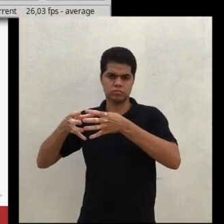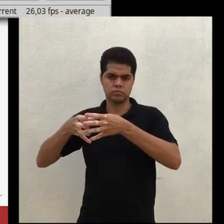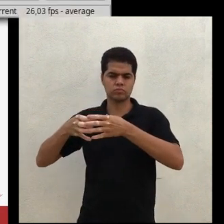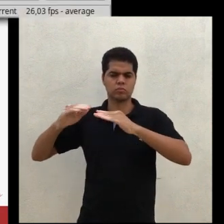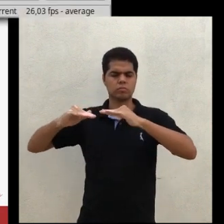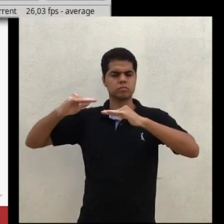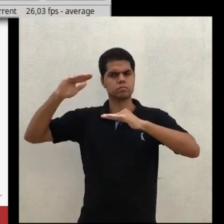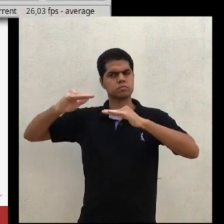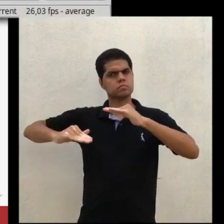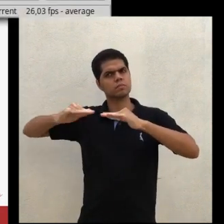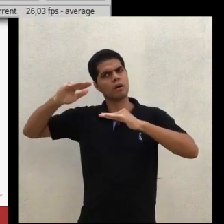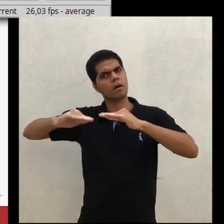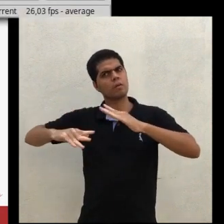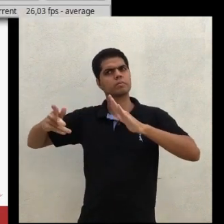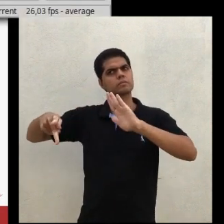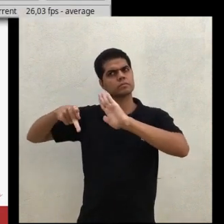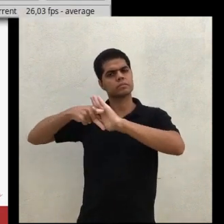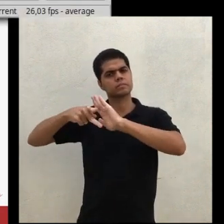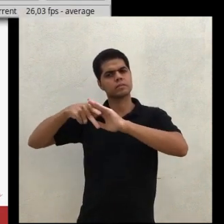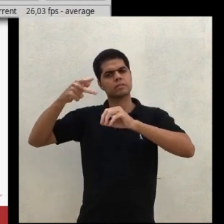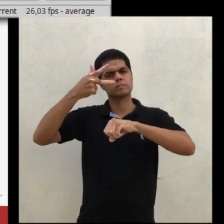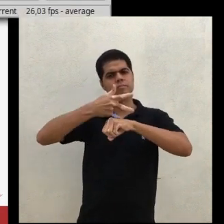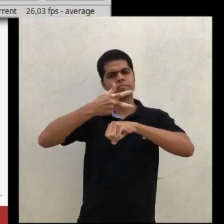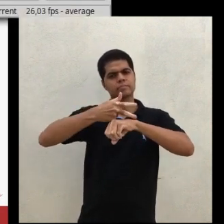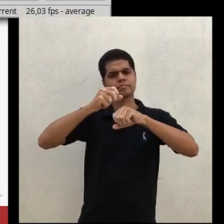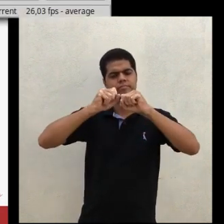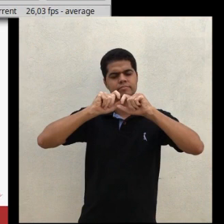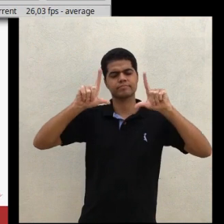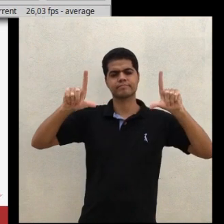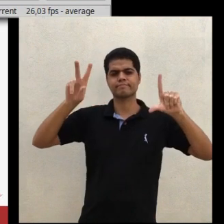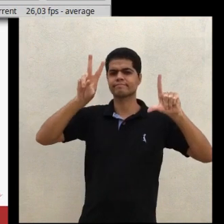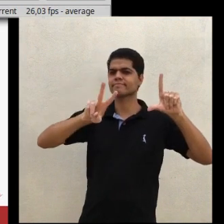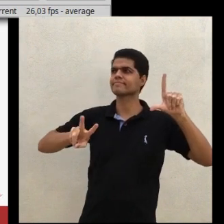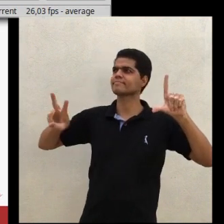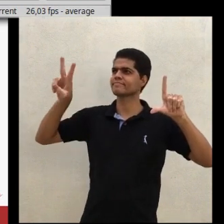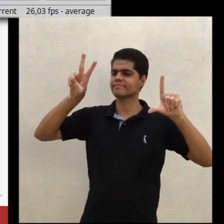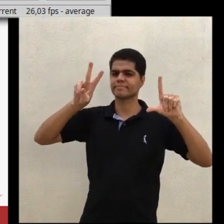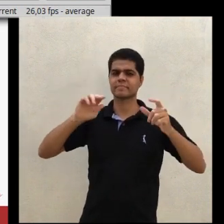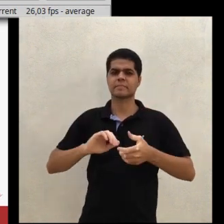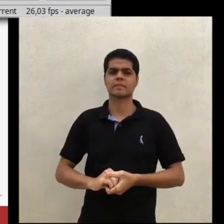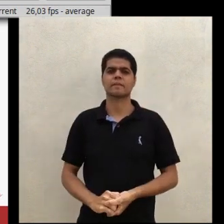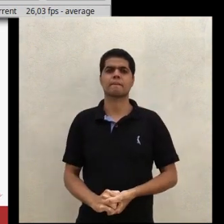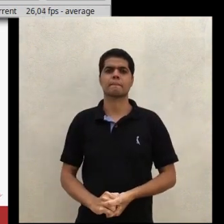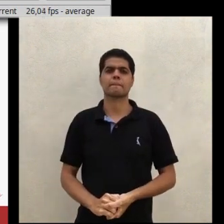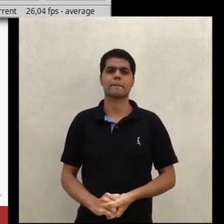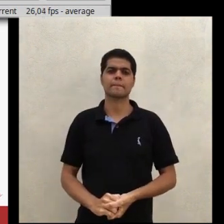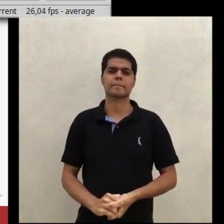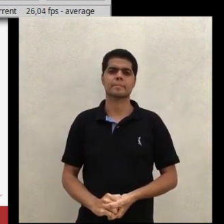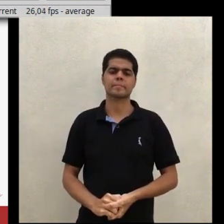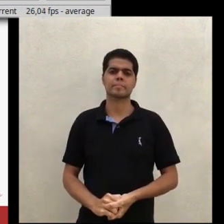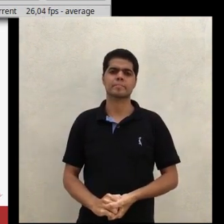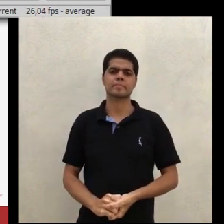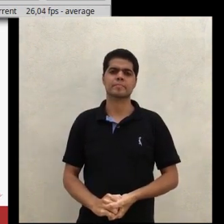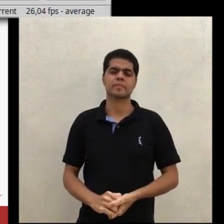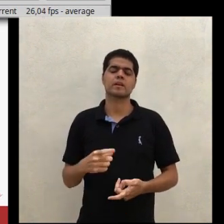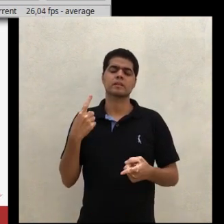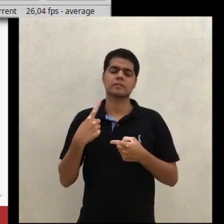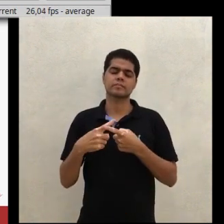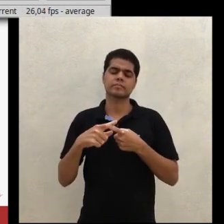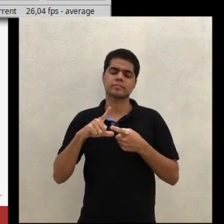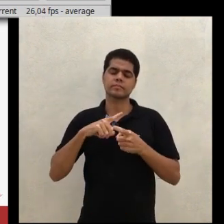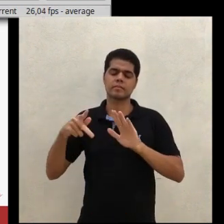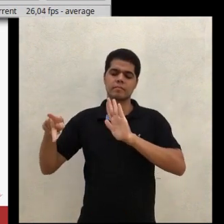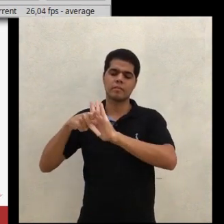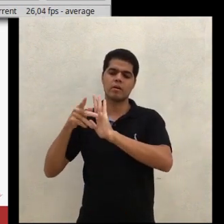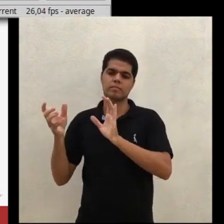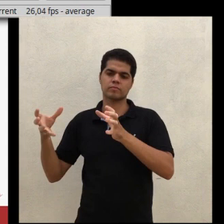orientando. Ele pode pertencer mais a um conjunto, tá?